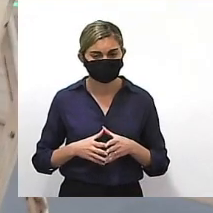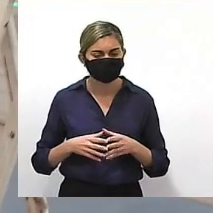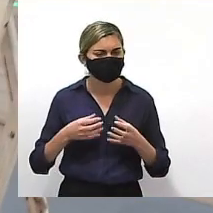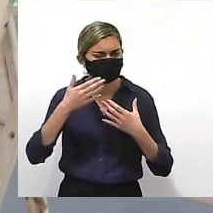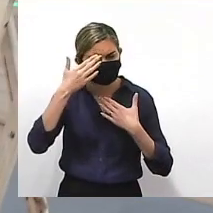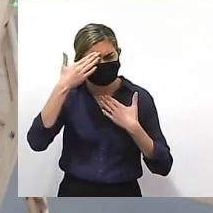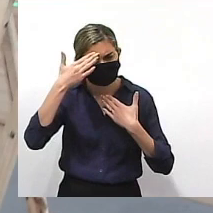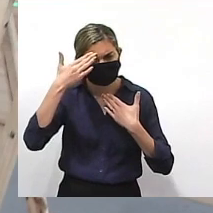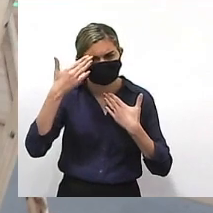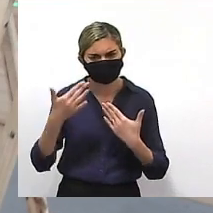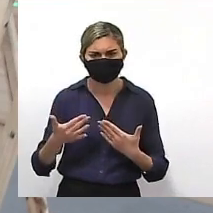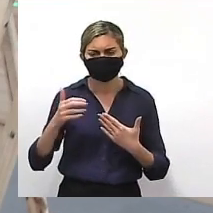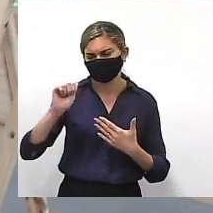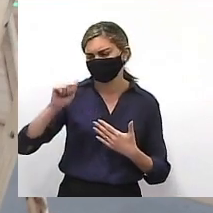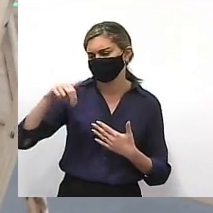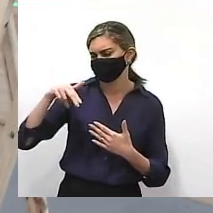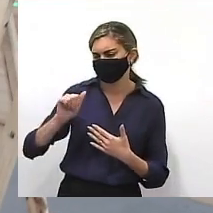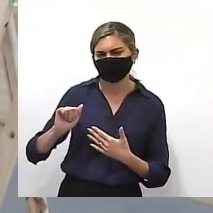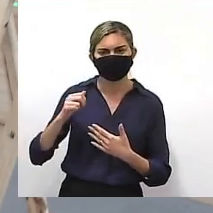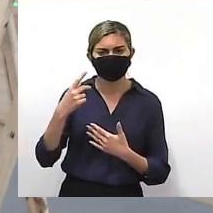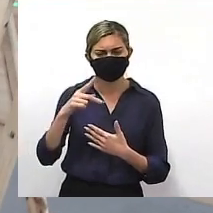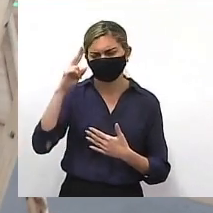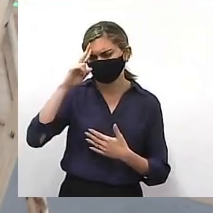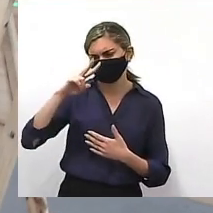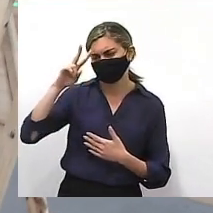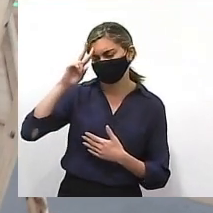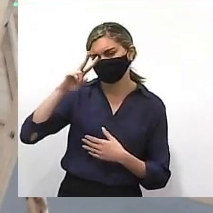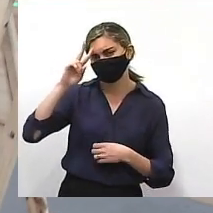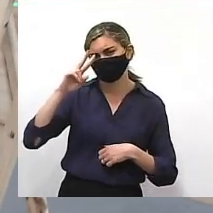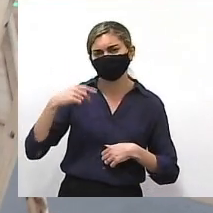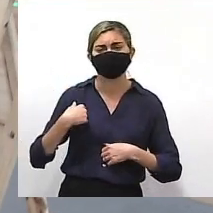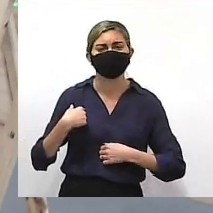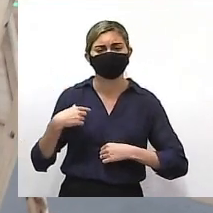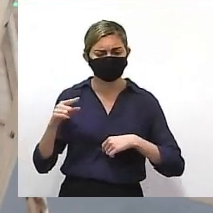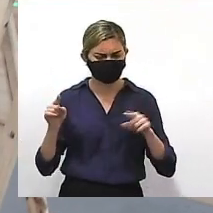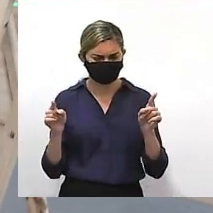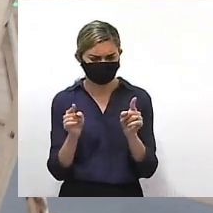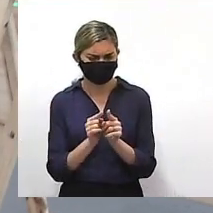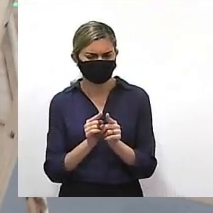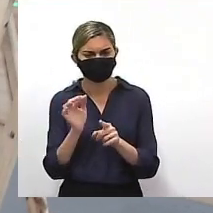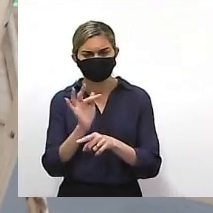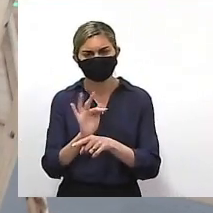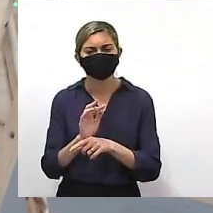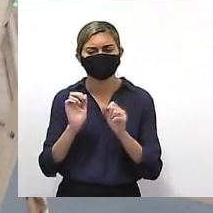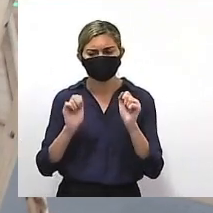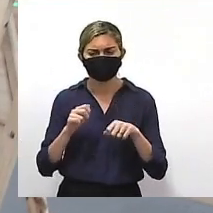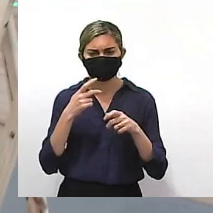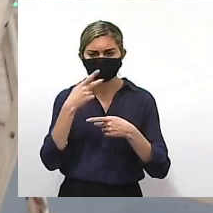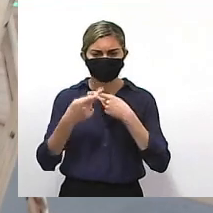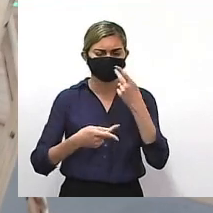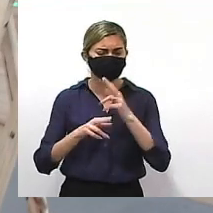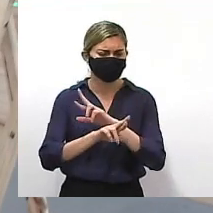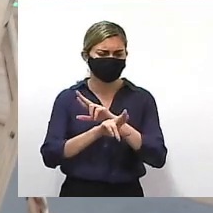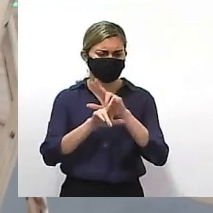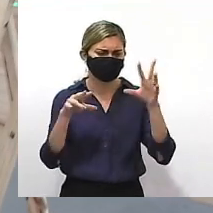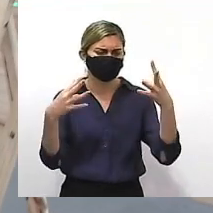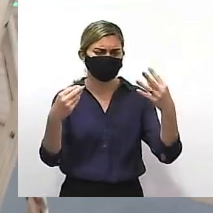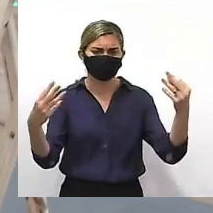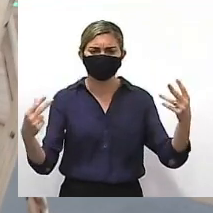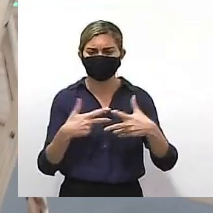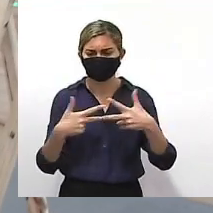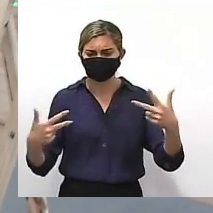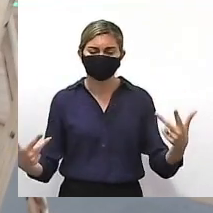Muito obrigado, Ana, por essa sua história. É um curta que dá para a gente falar sobre um monte de coisas, não